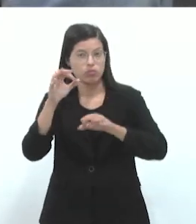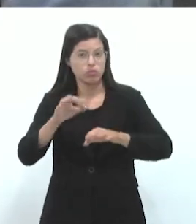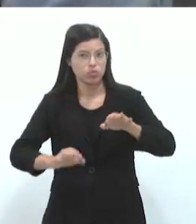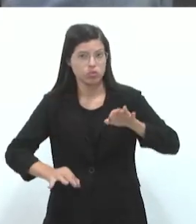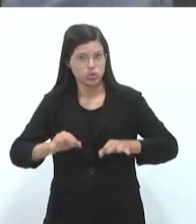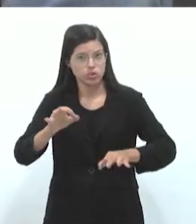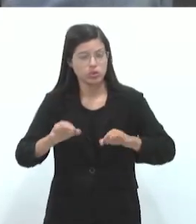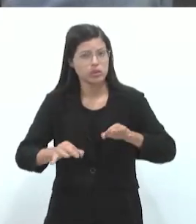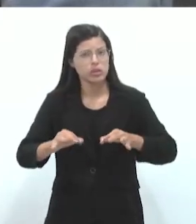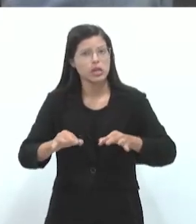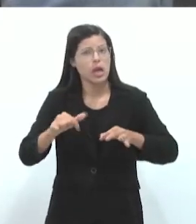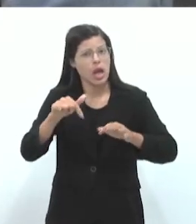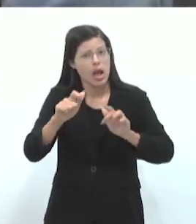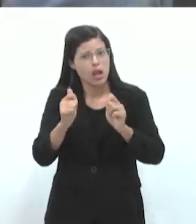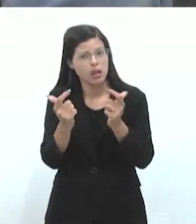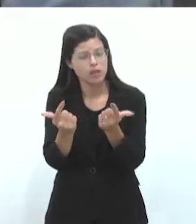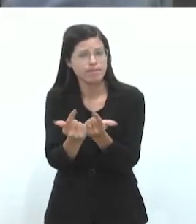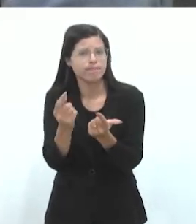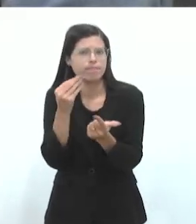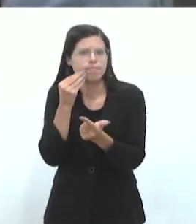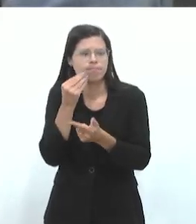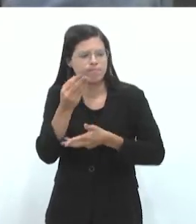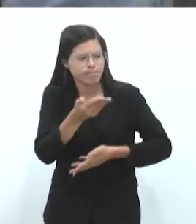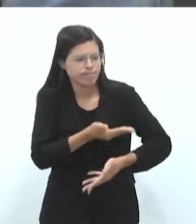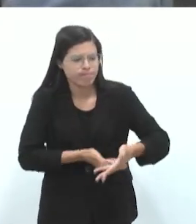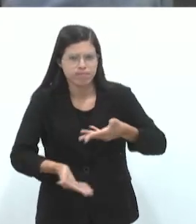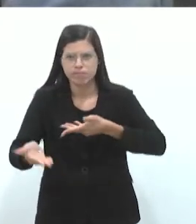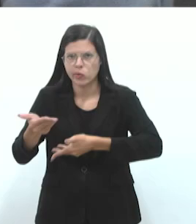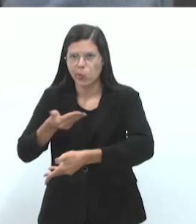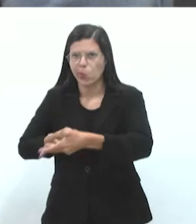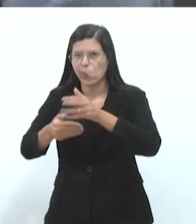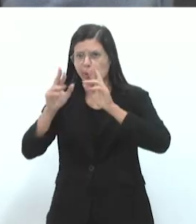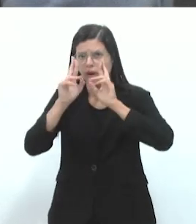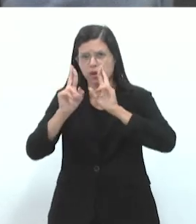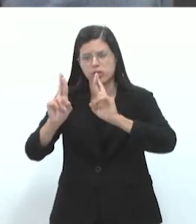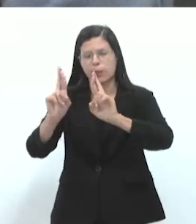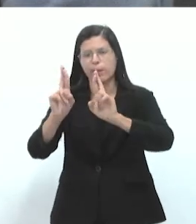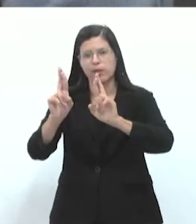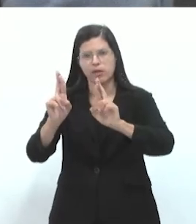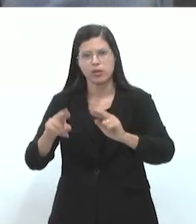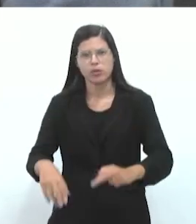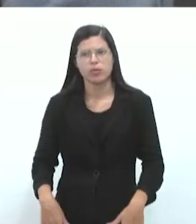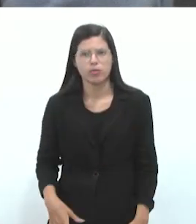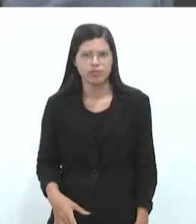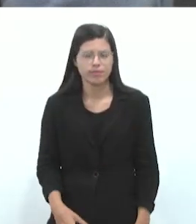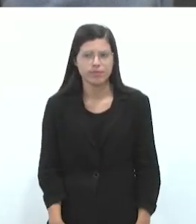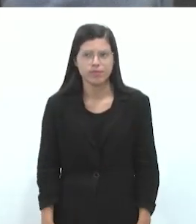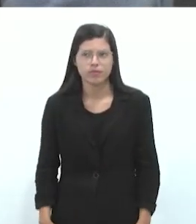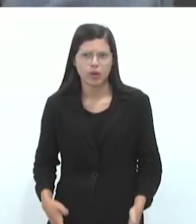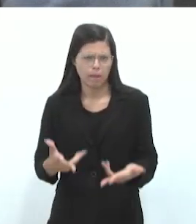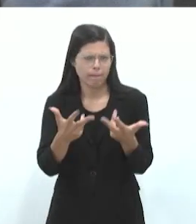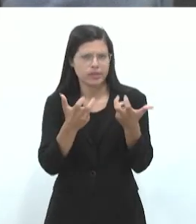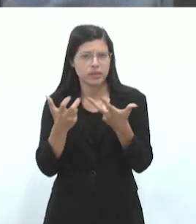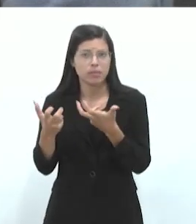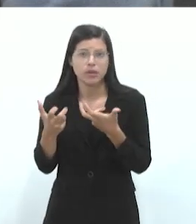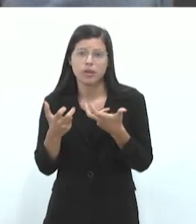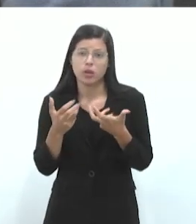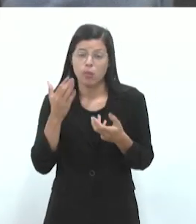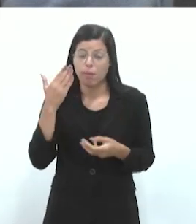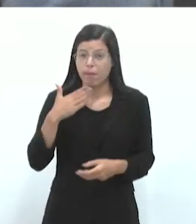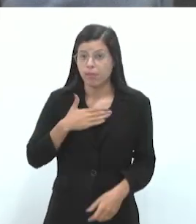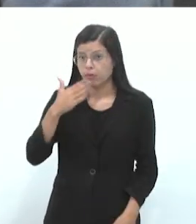tentado agir com harmonia, pelo menos o que eu tenho presenciado. E, no meu entendimento, essa atitude é